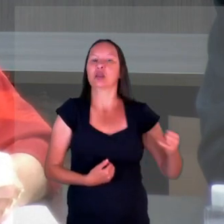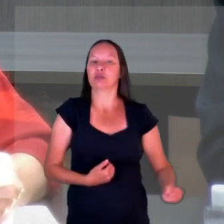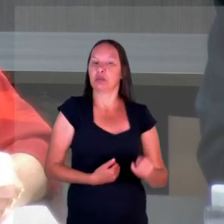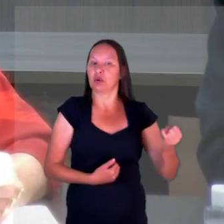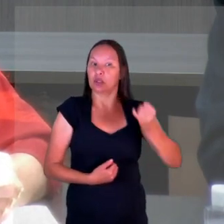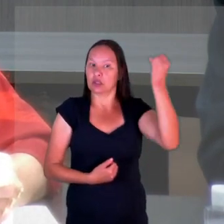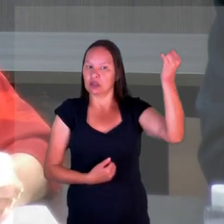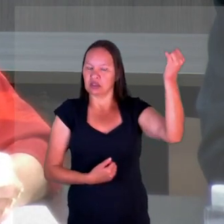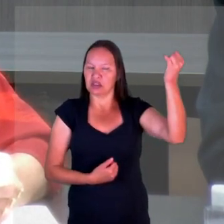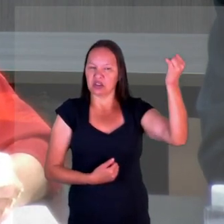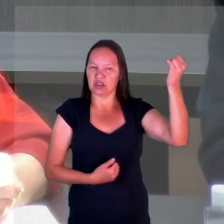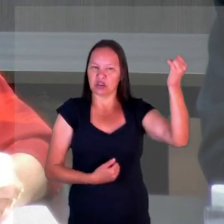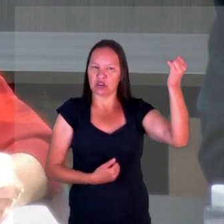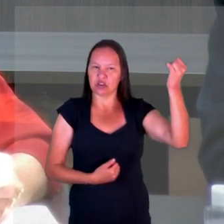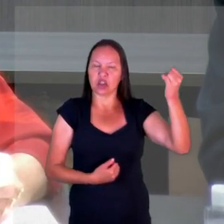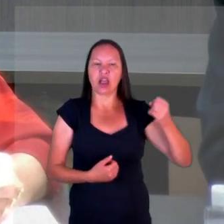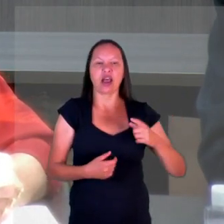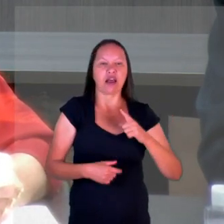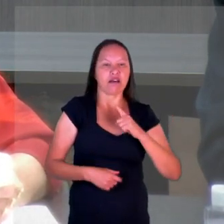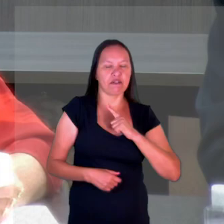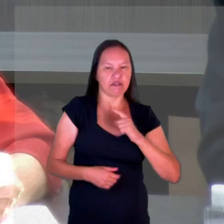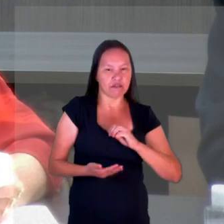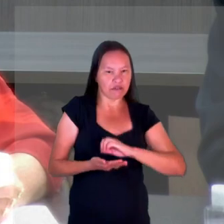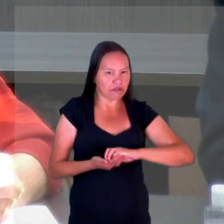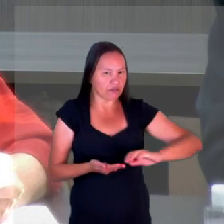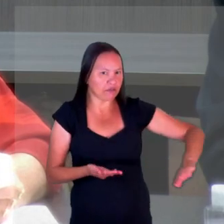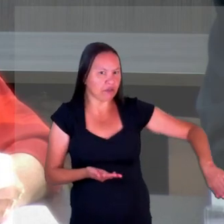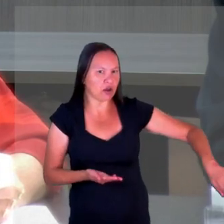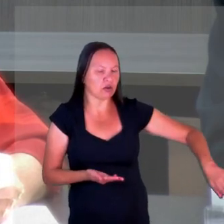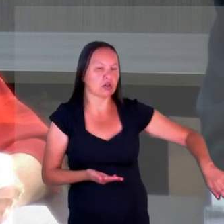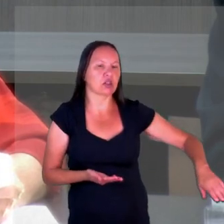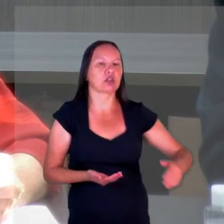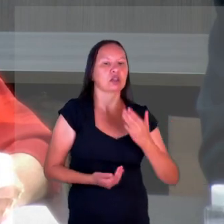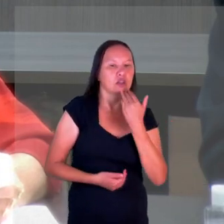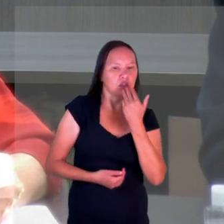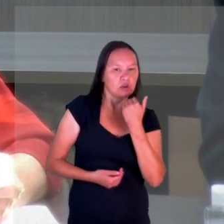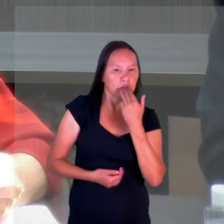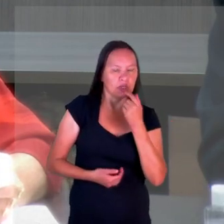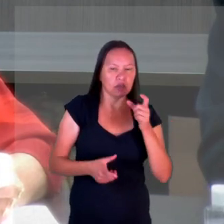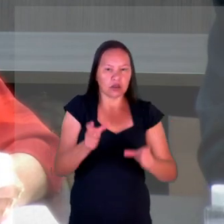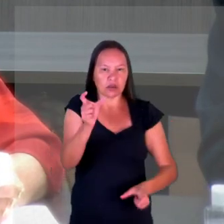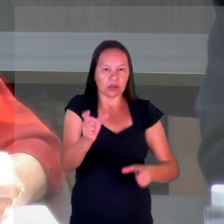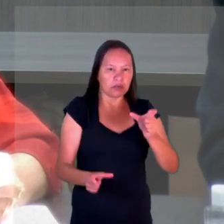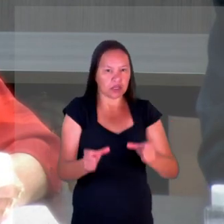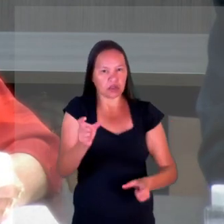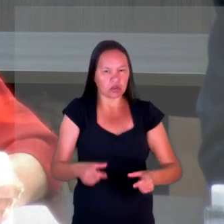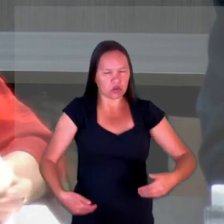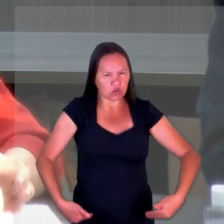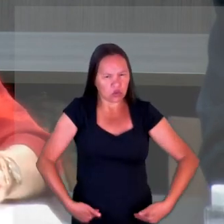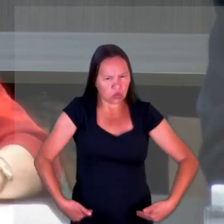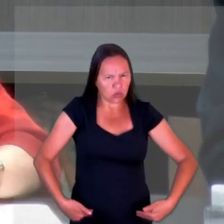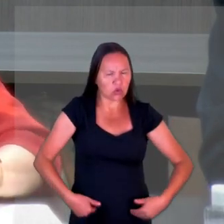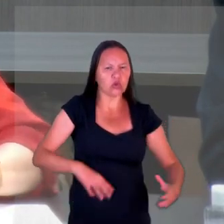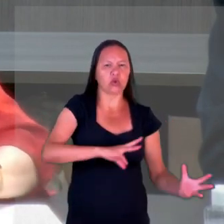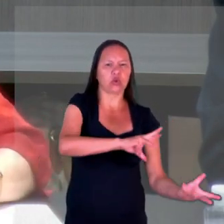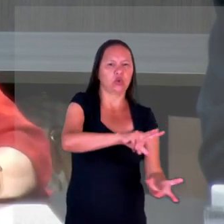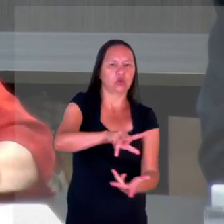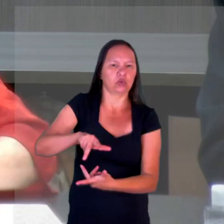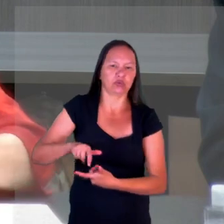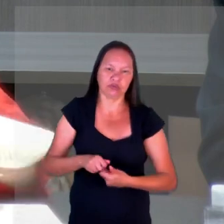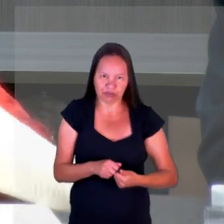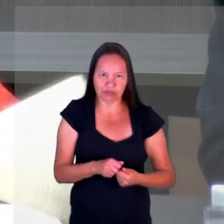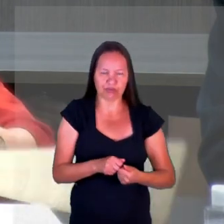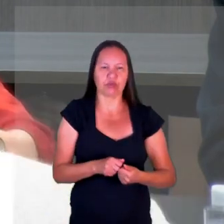a crise é ilustrada na condição de 780 milhões de pessoas em condições de fome ao redor do mundo de acordo com os dados